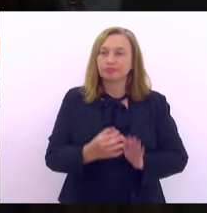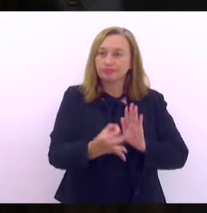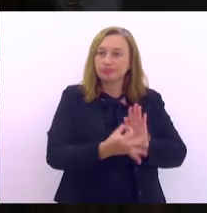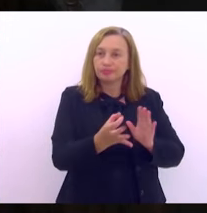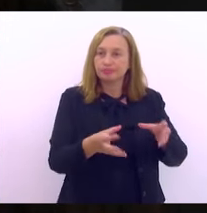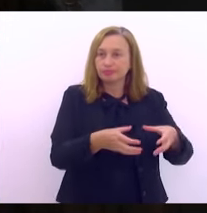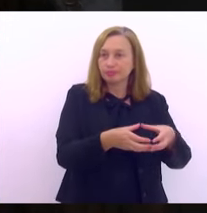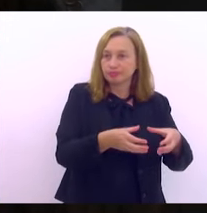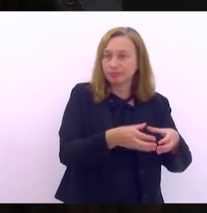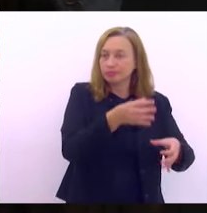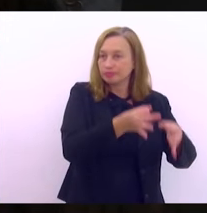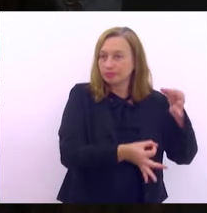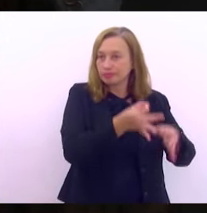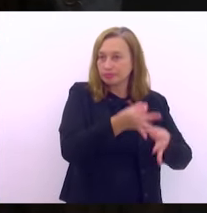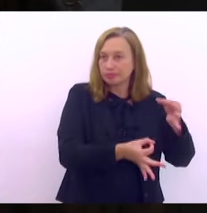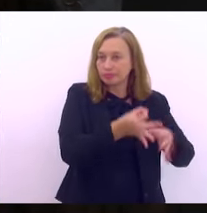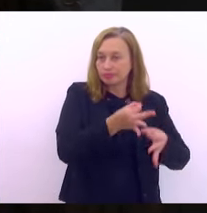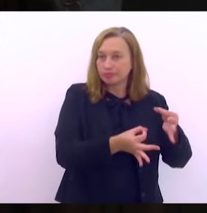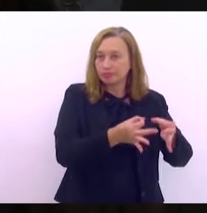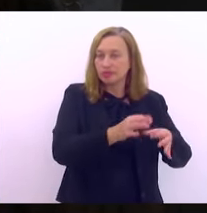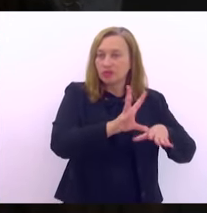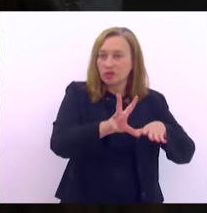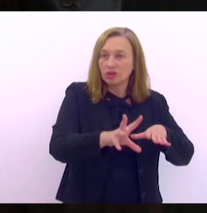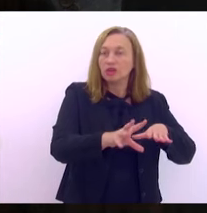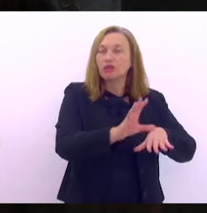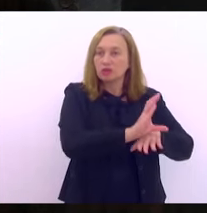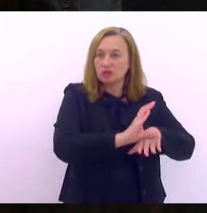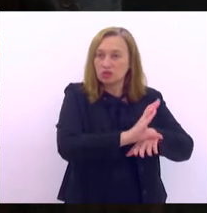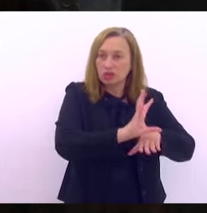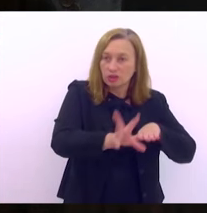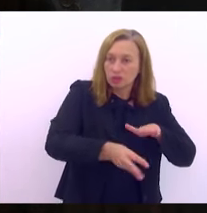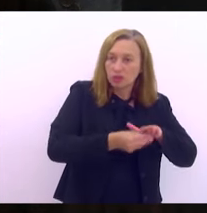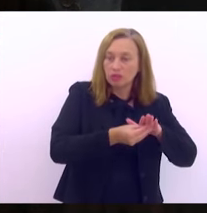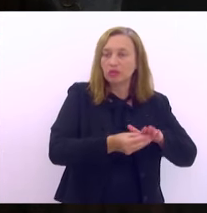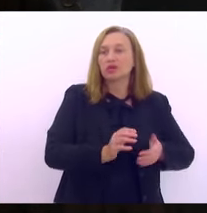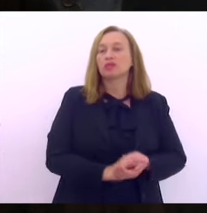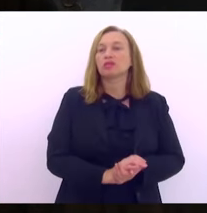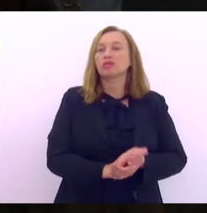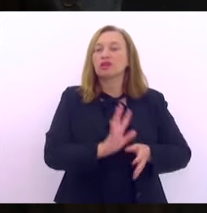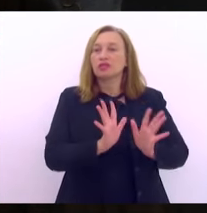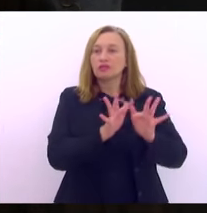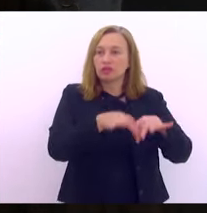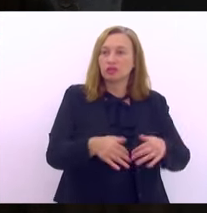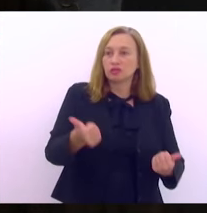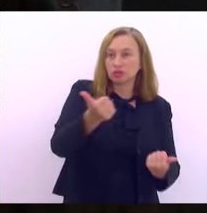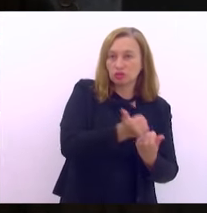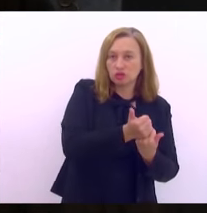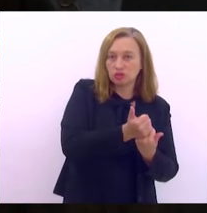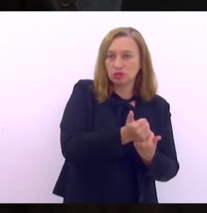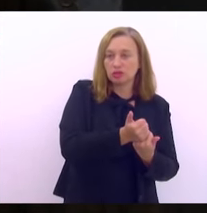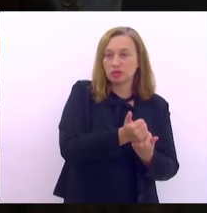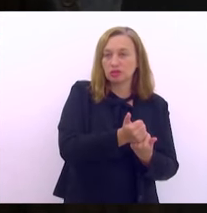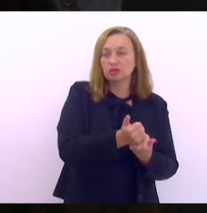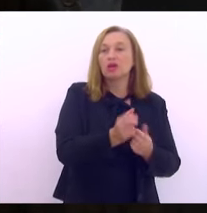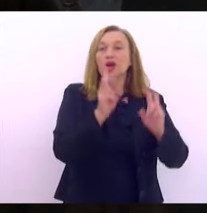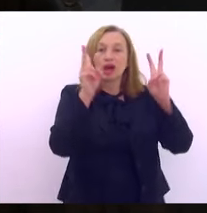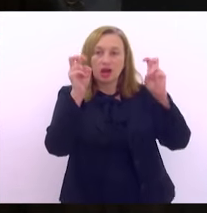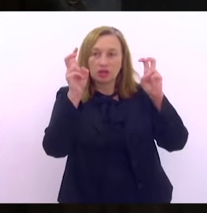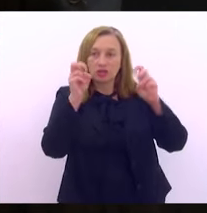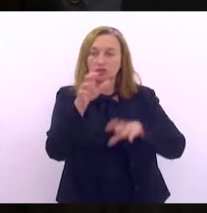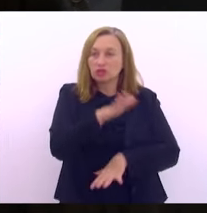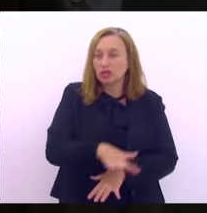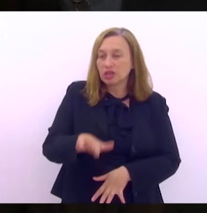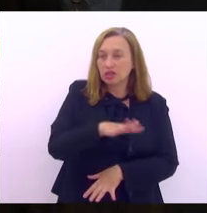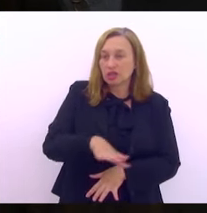das comissões Constituição e Justiça pela constitucionalidade com emendas, concluindo por substitutivo, de Assuntos da